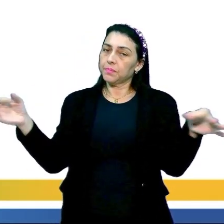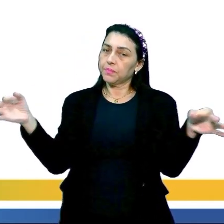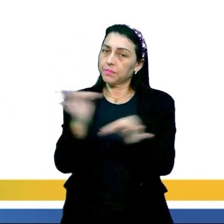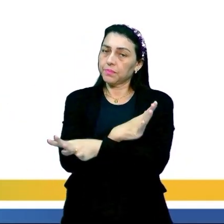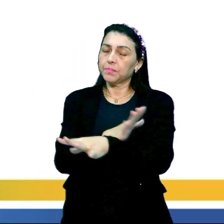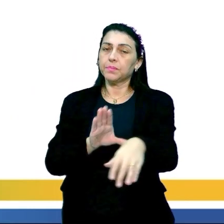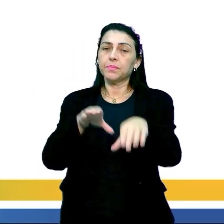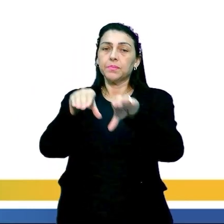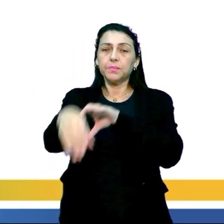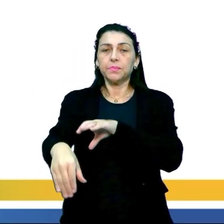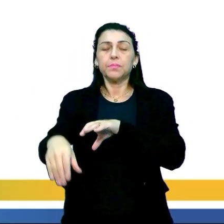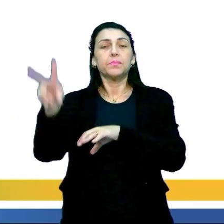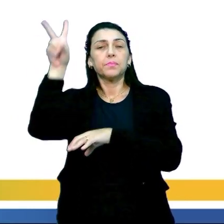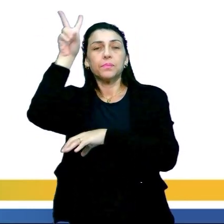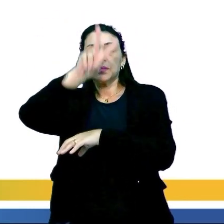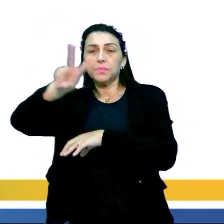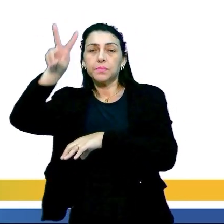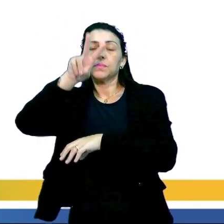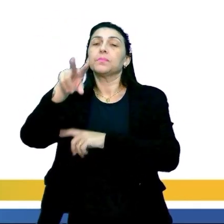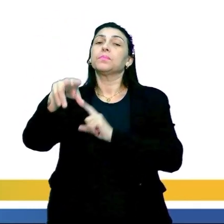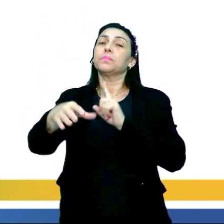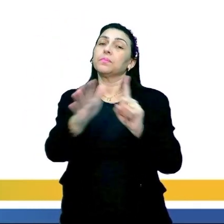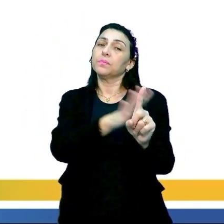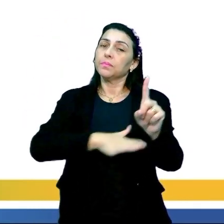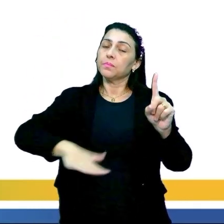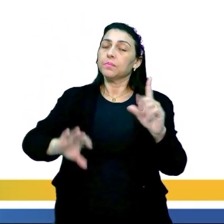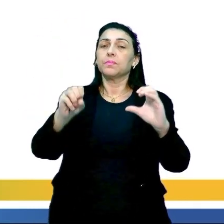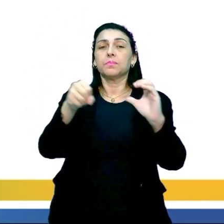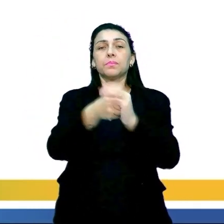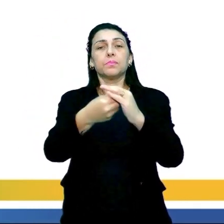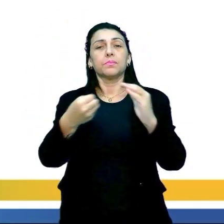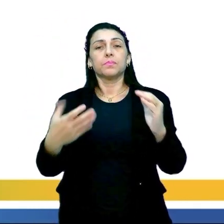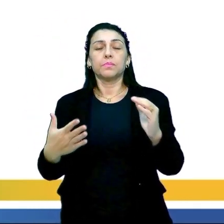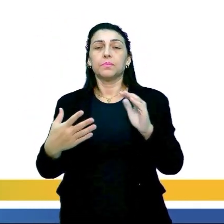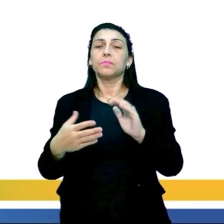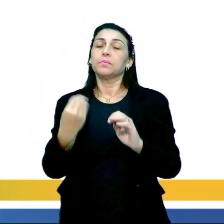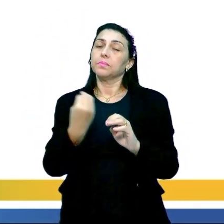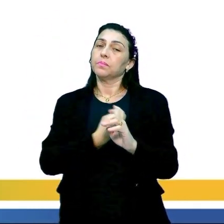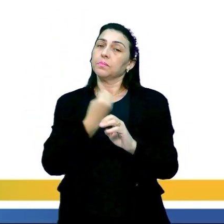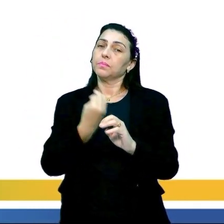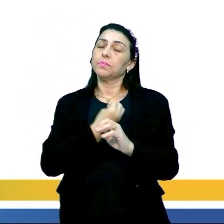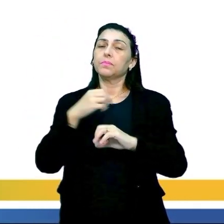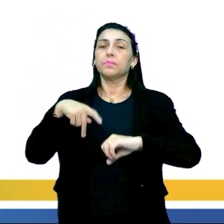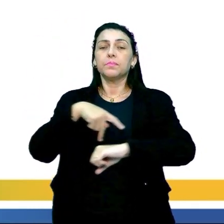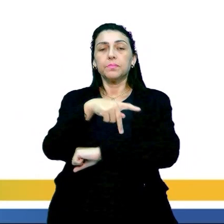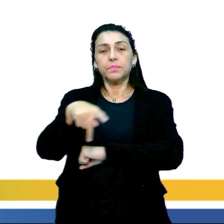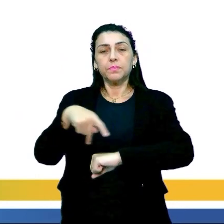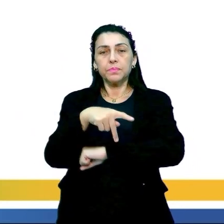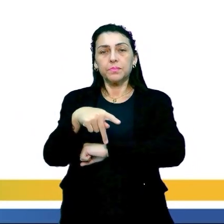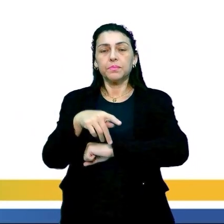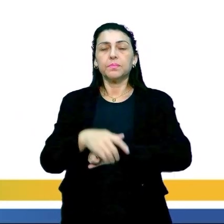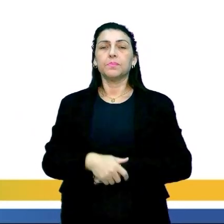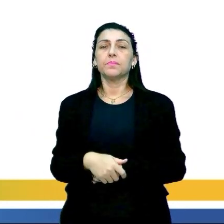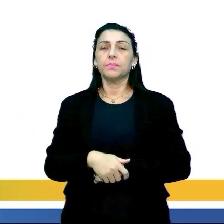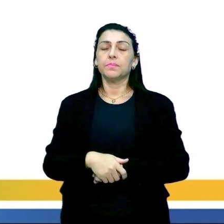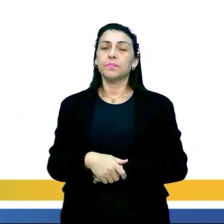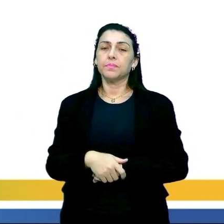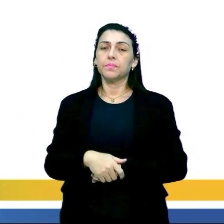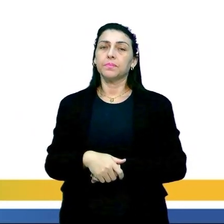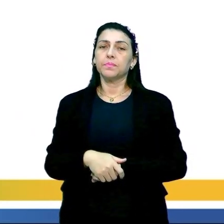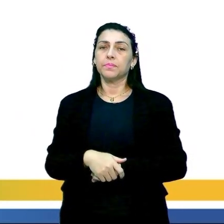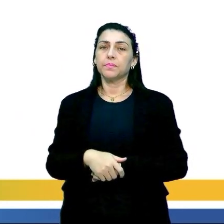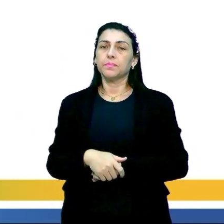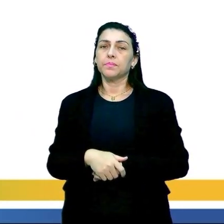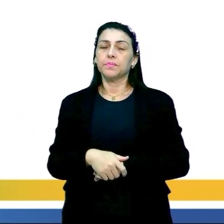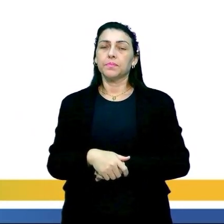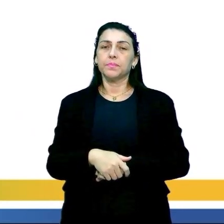de toda essa historicidade e todas essas características que atualmente vivenciamos no país. Vamos agora ao comando